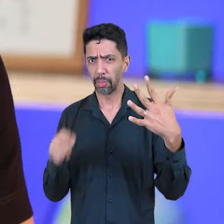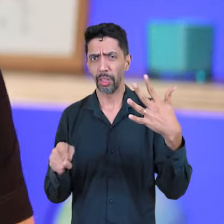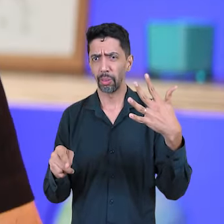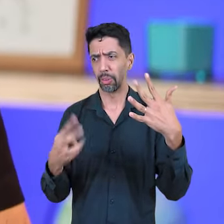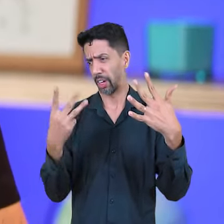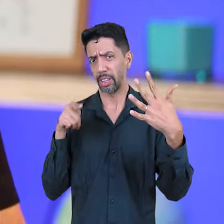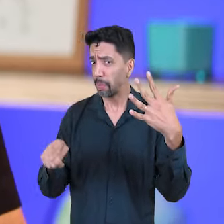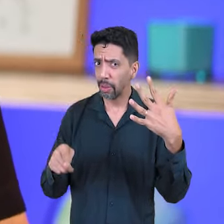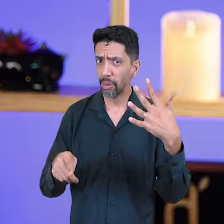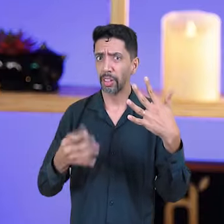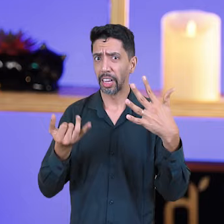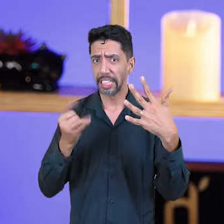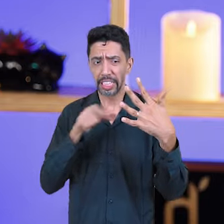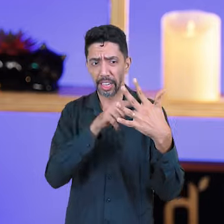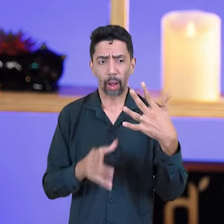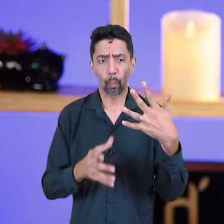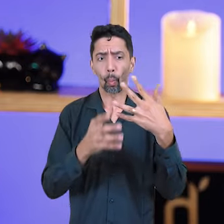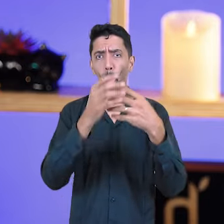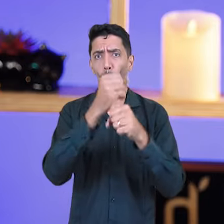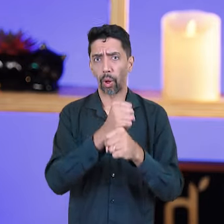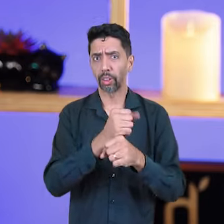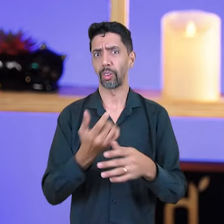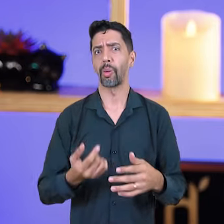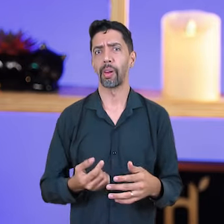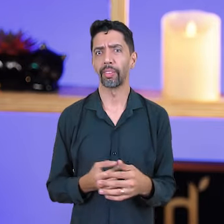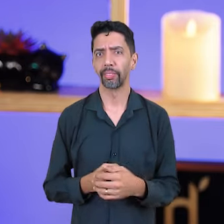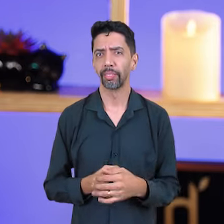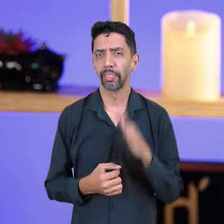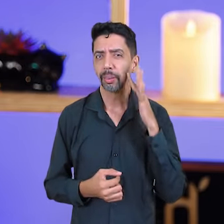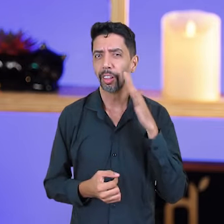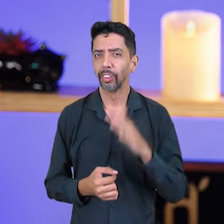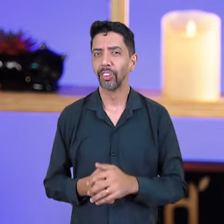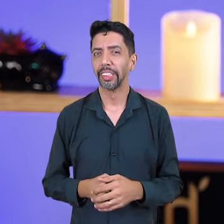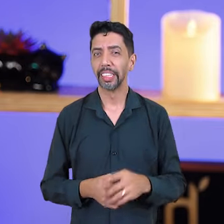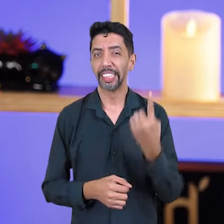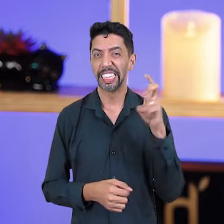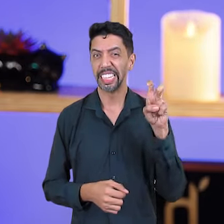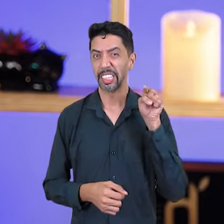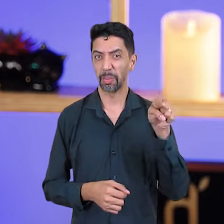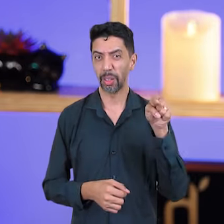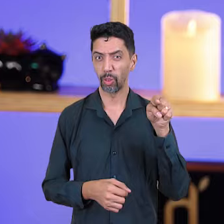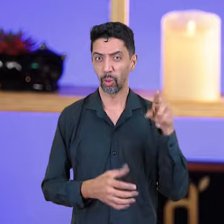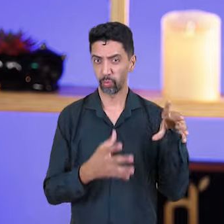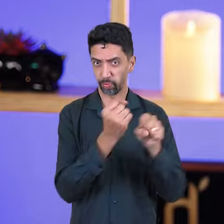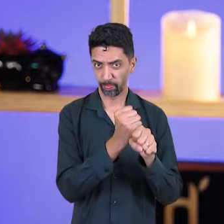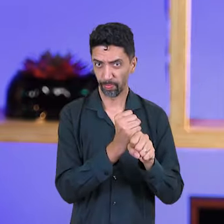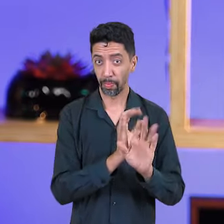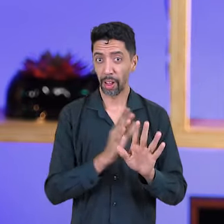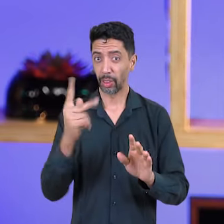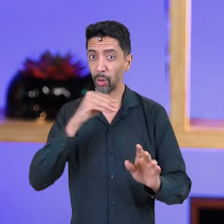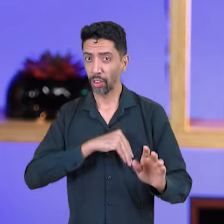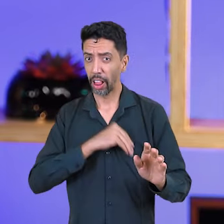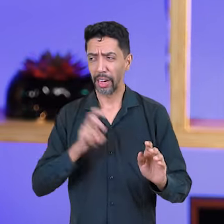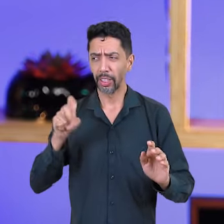ganho mensal 5 mil. Se ela utilizar todos esses cartões, ela já não tem como honrar esses compromissos.